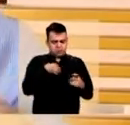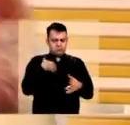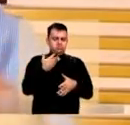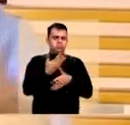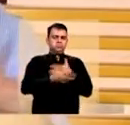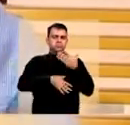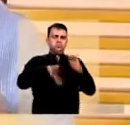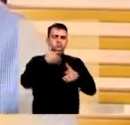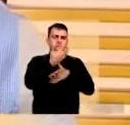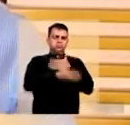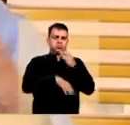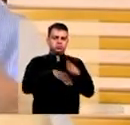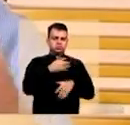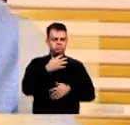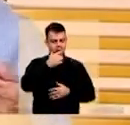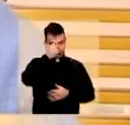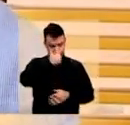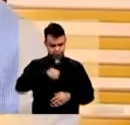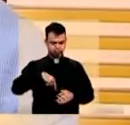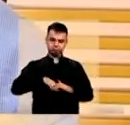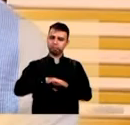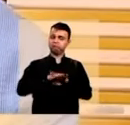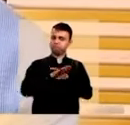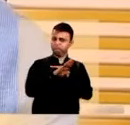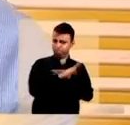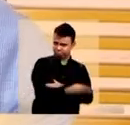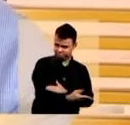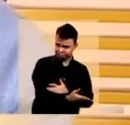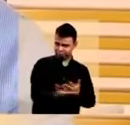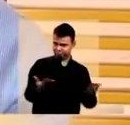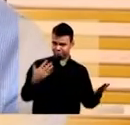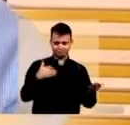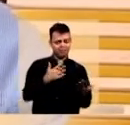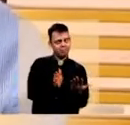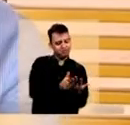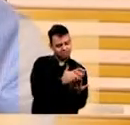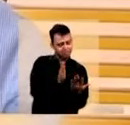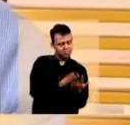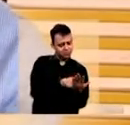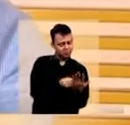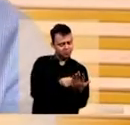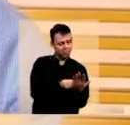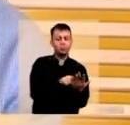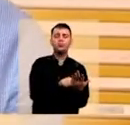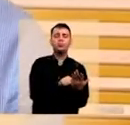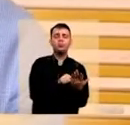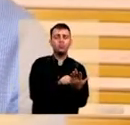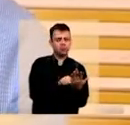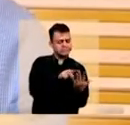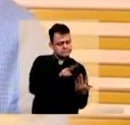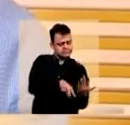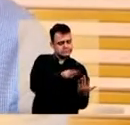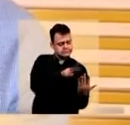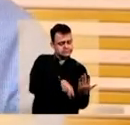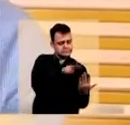com o seu próprio repertório. Né? Aí ele vai vendo que o livro traz, né?